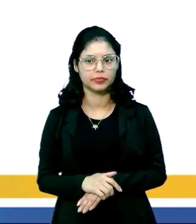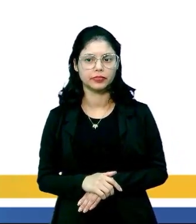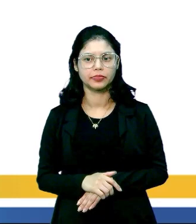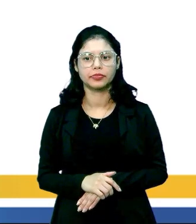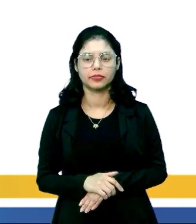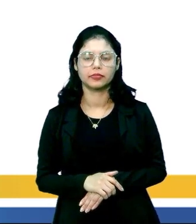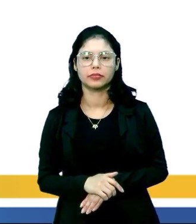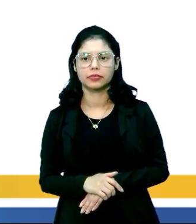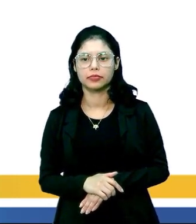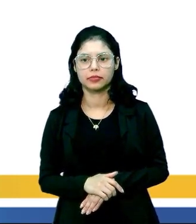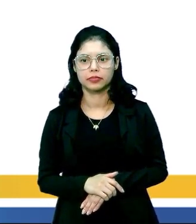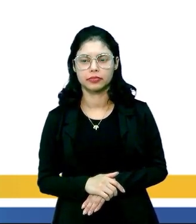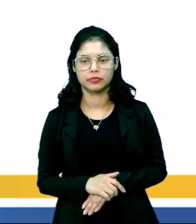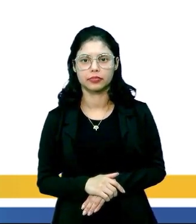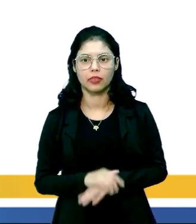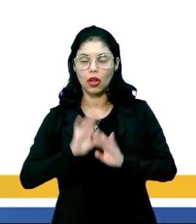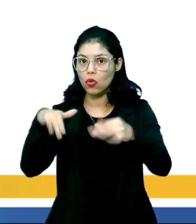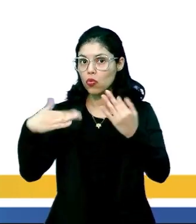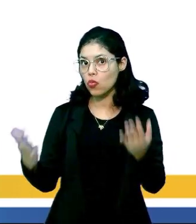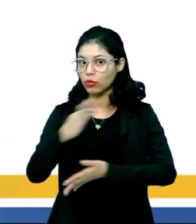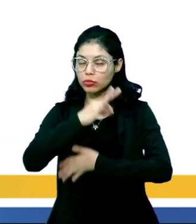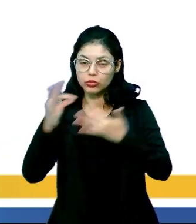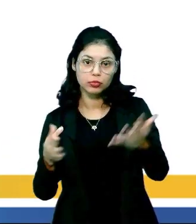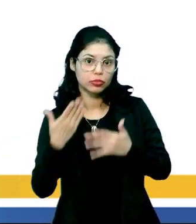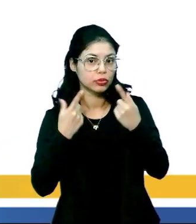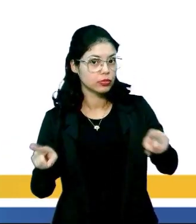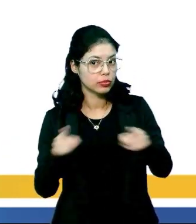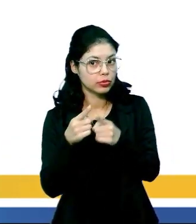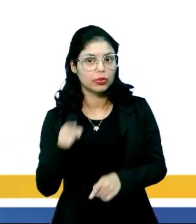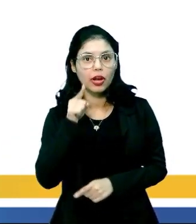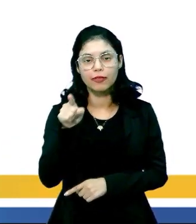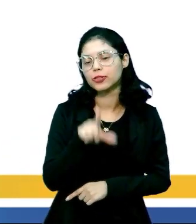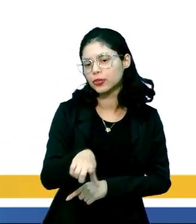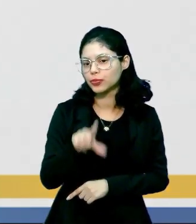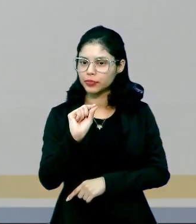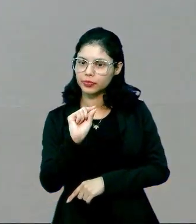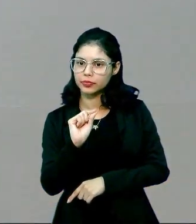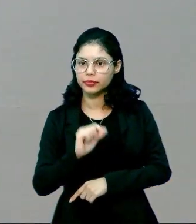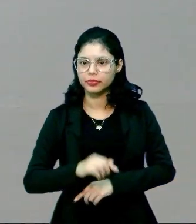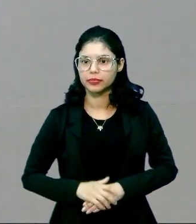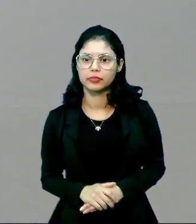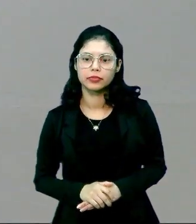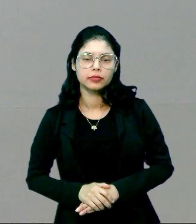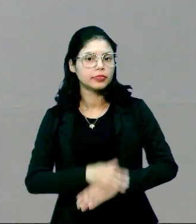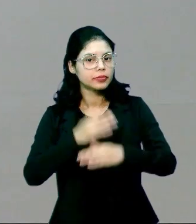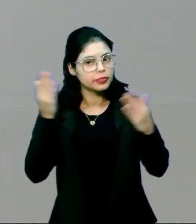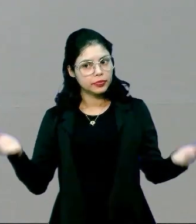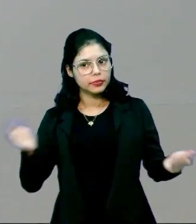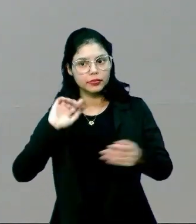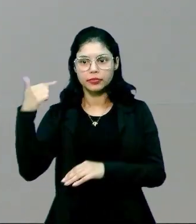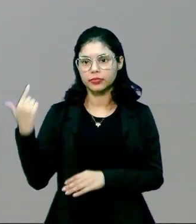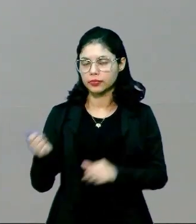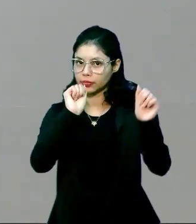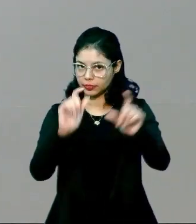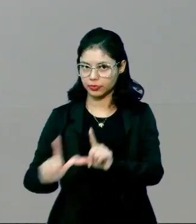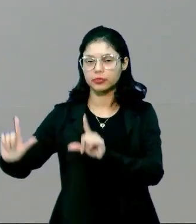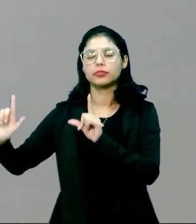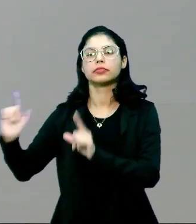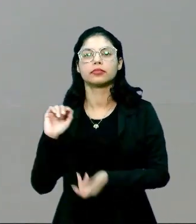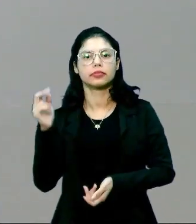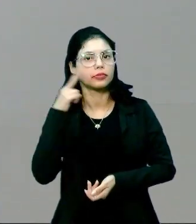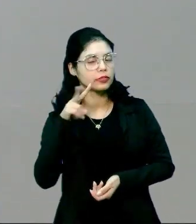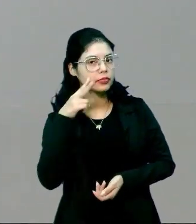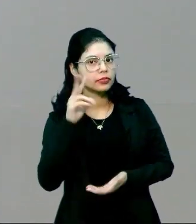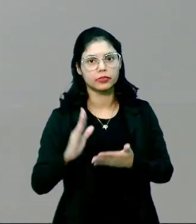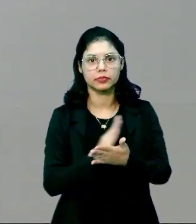music is your favorite qual tipo de música é o seu Favorito então nos próximos slides nós vamos